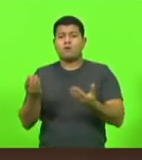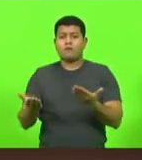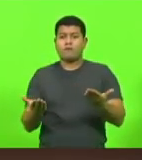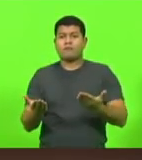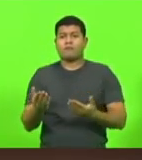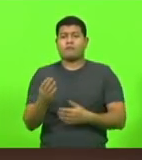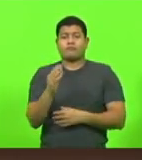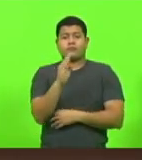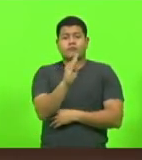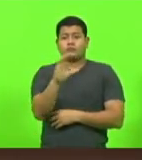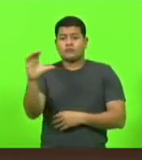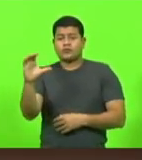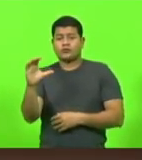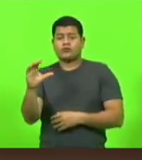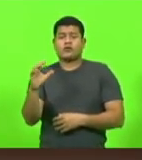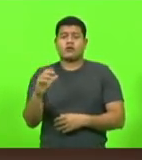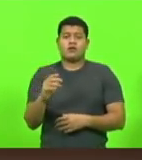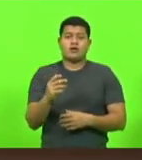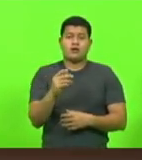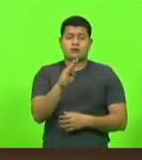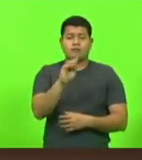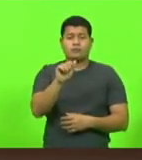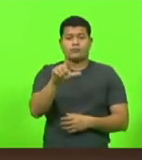Balneário Piçarras, ou seja, todas essas